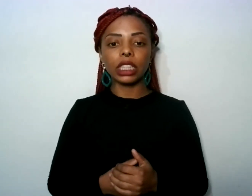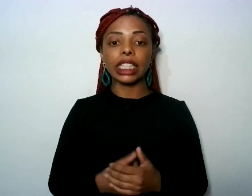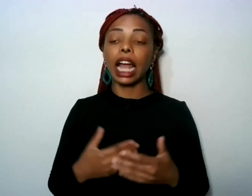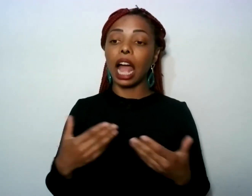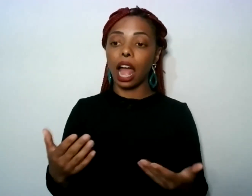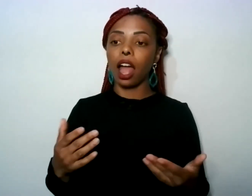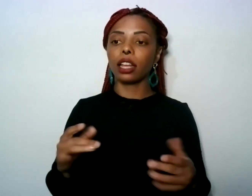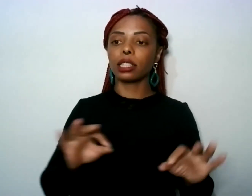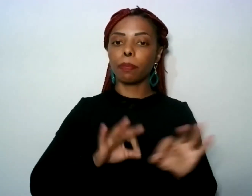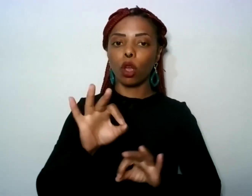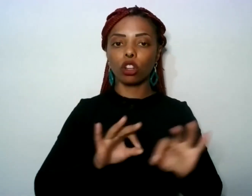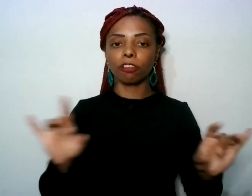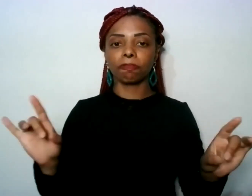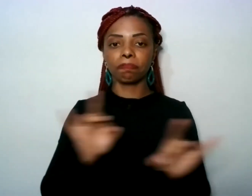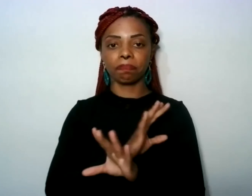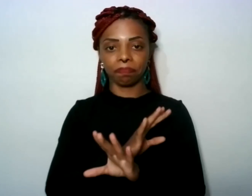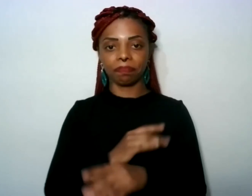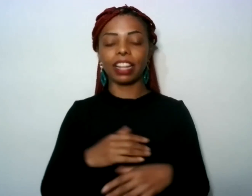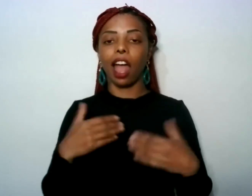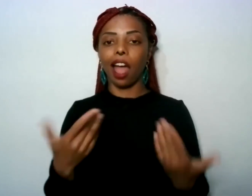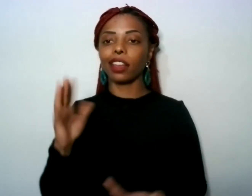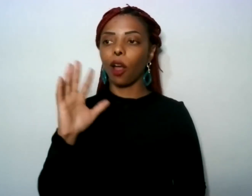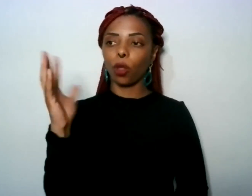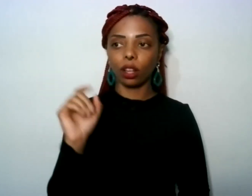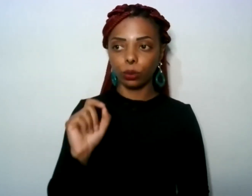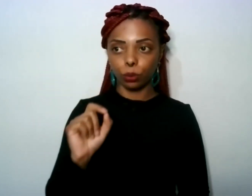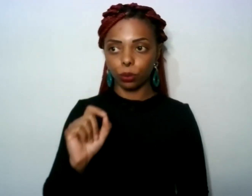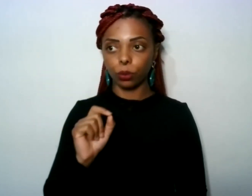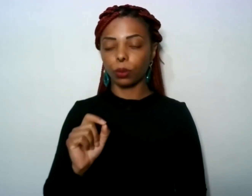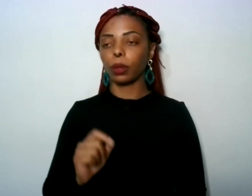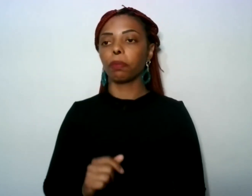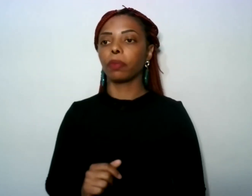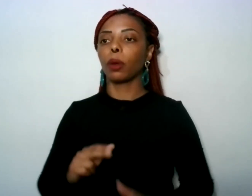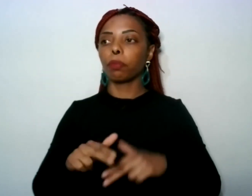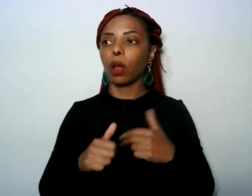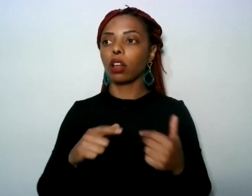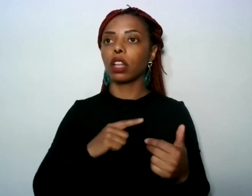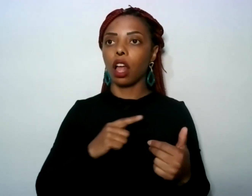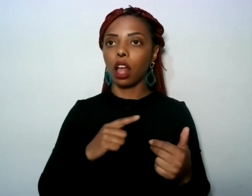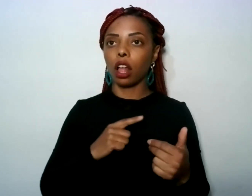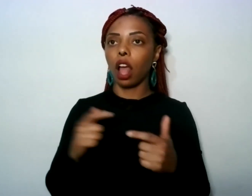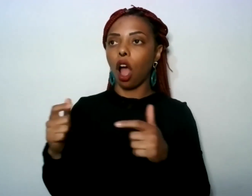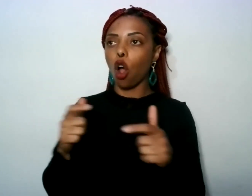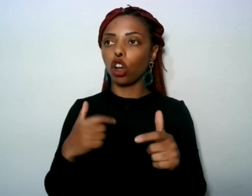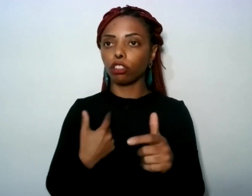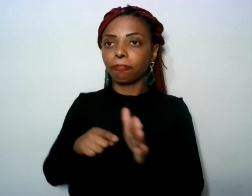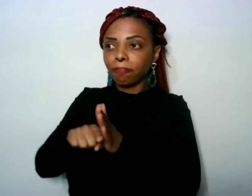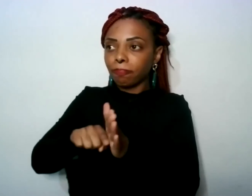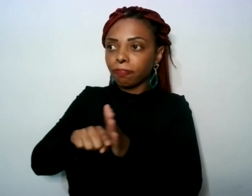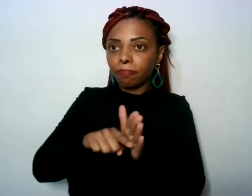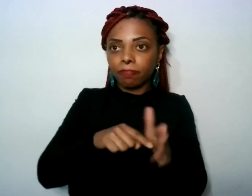projeto aí o que acontece de acordo com as fontes que a gente consultou tanto o